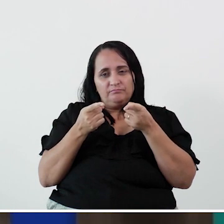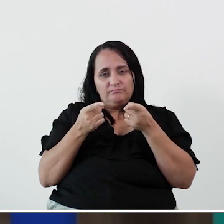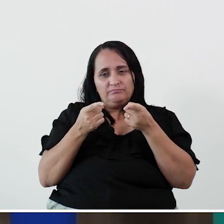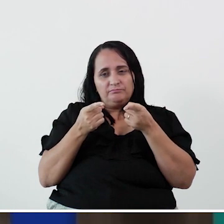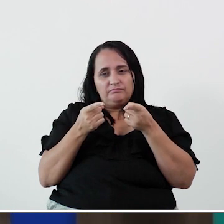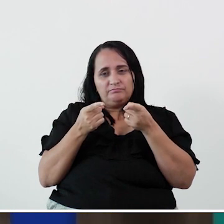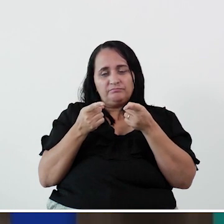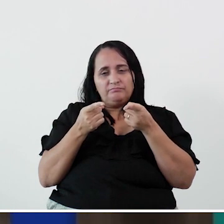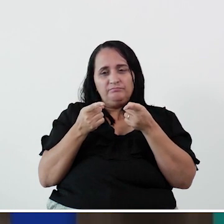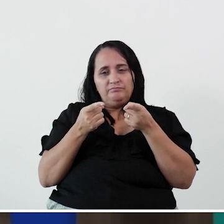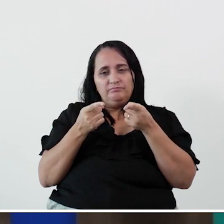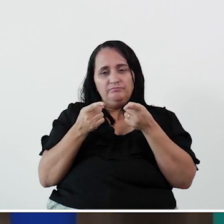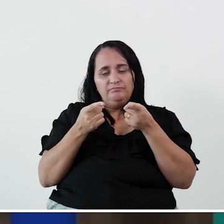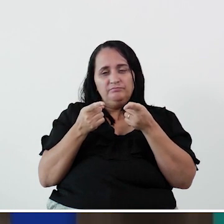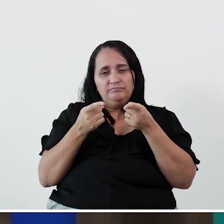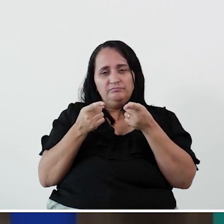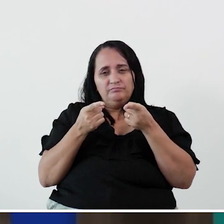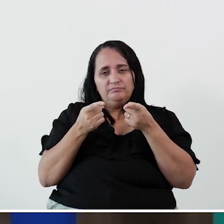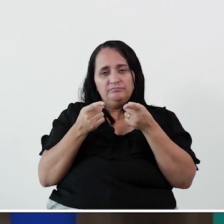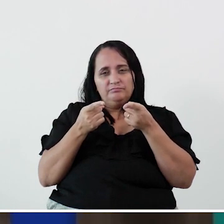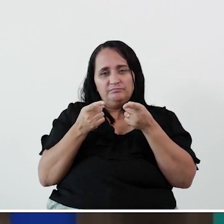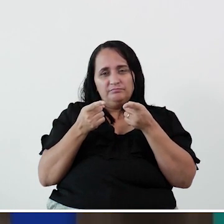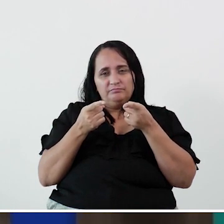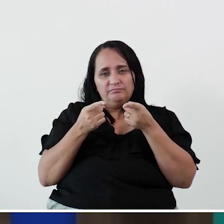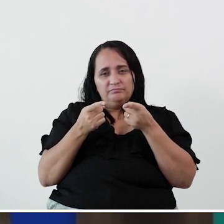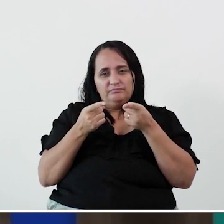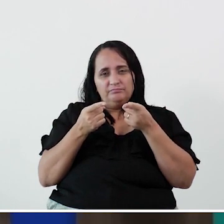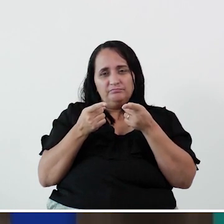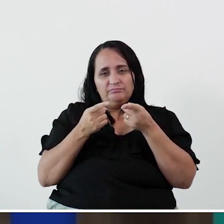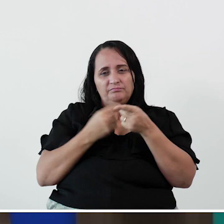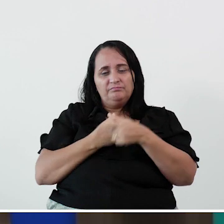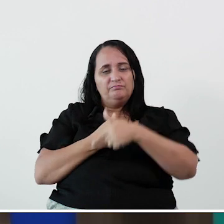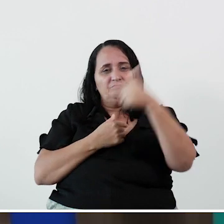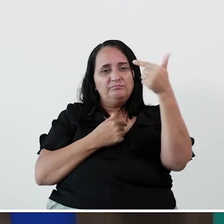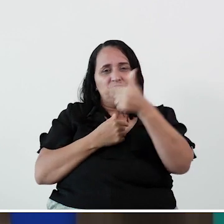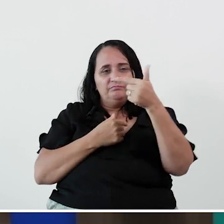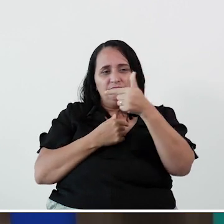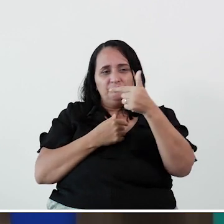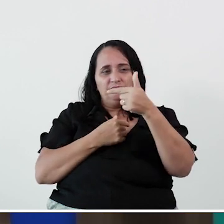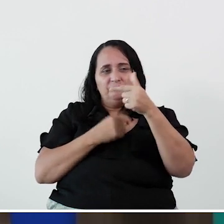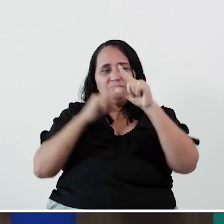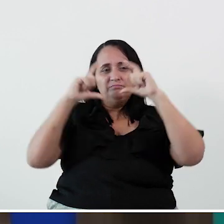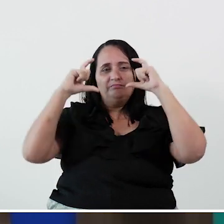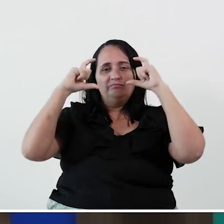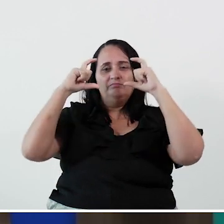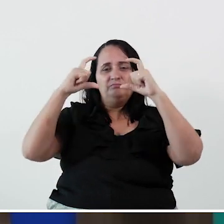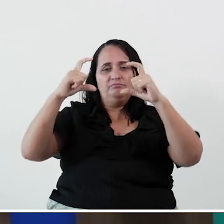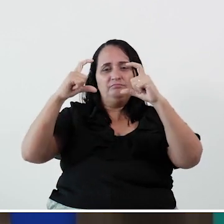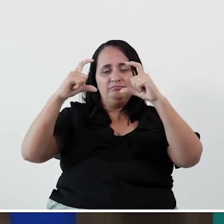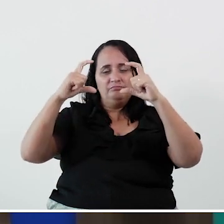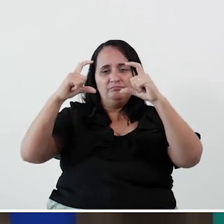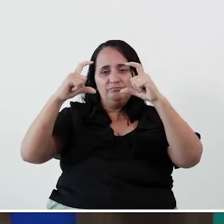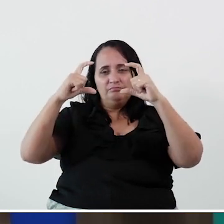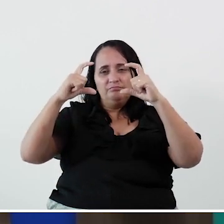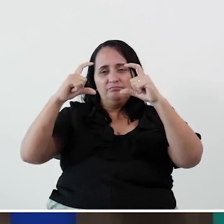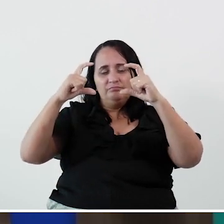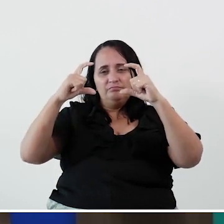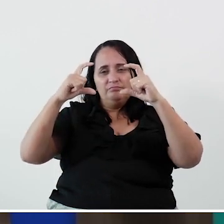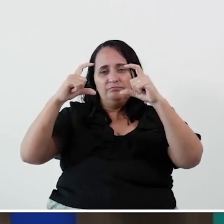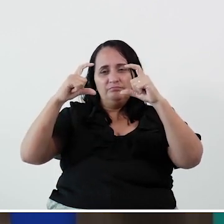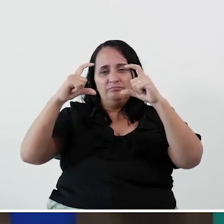eu resolvo parêntese. Em segundo lugar, eu resolvo